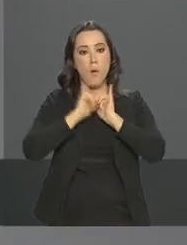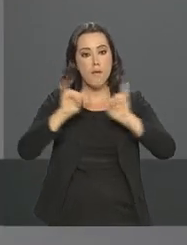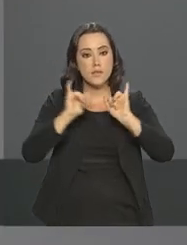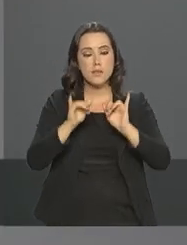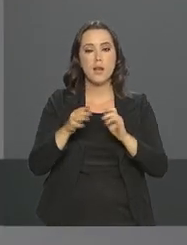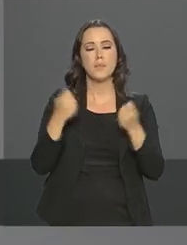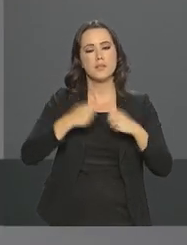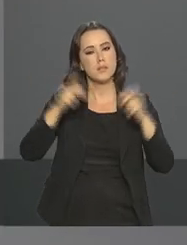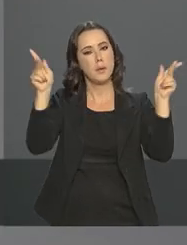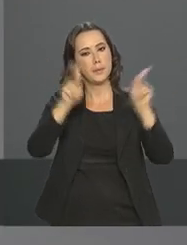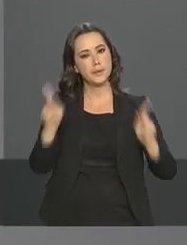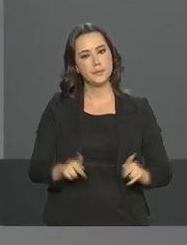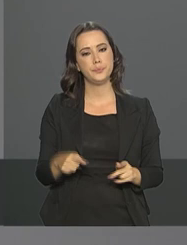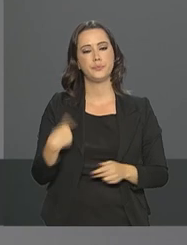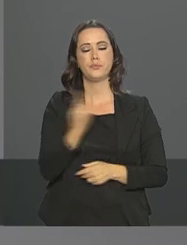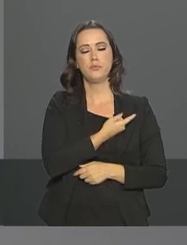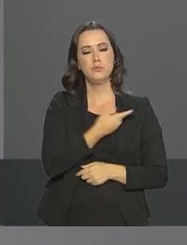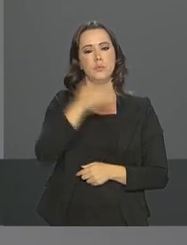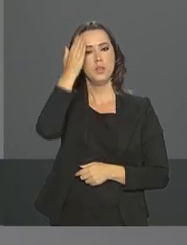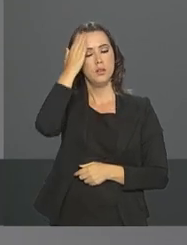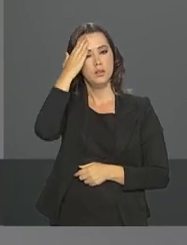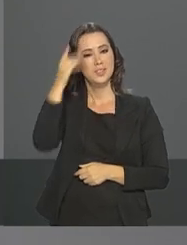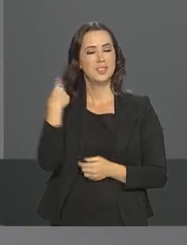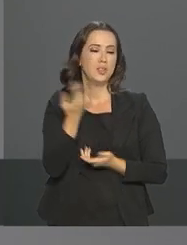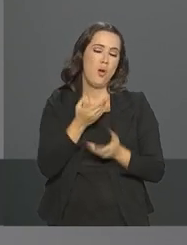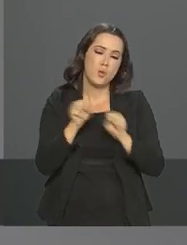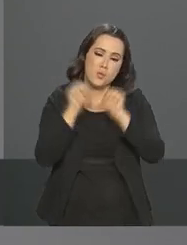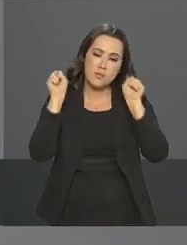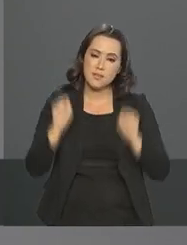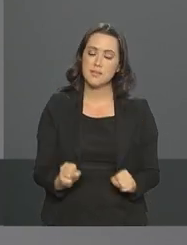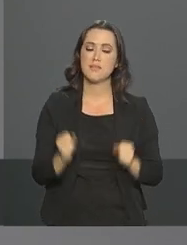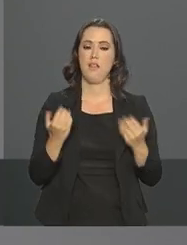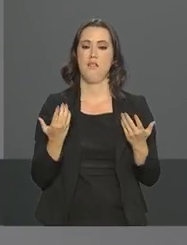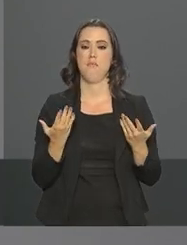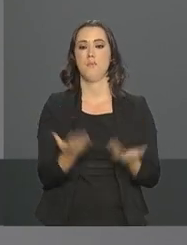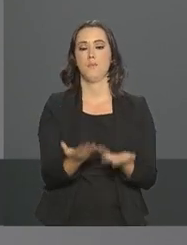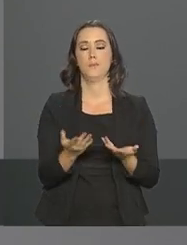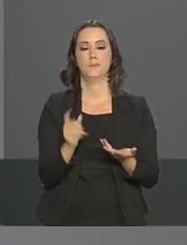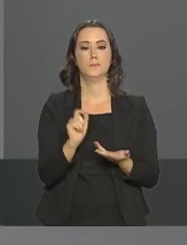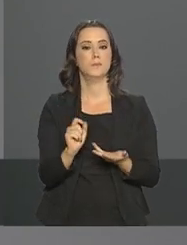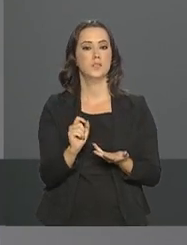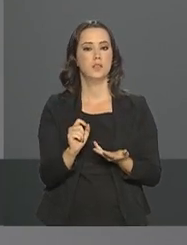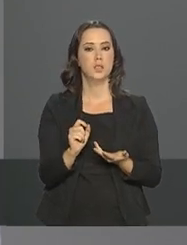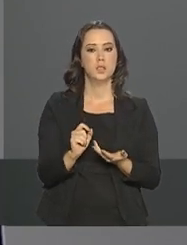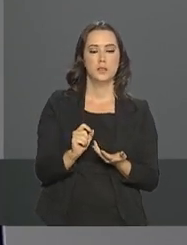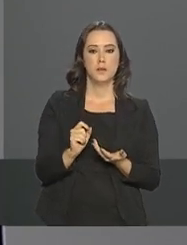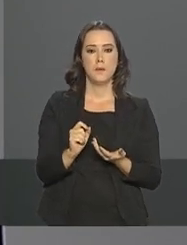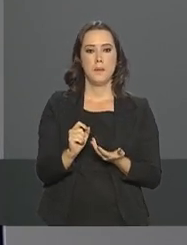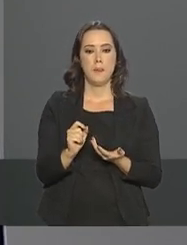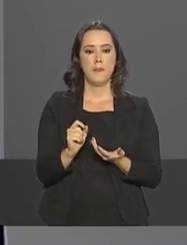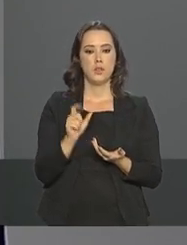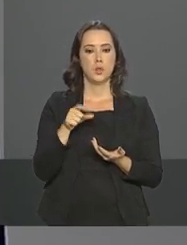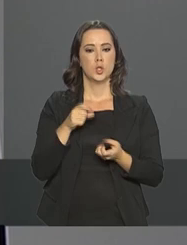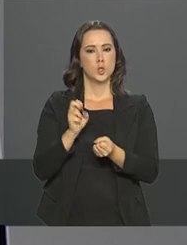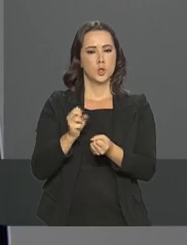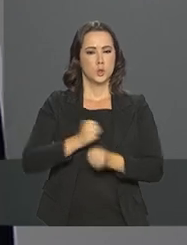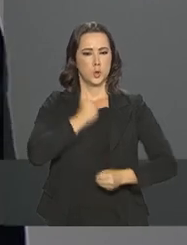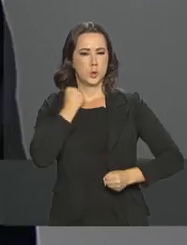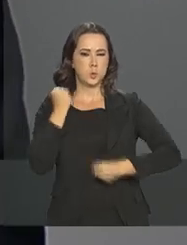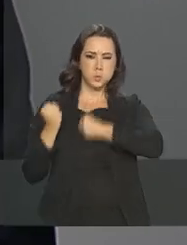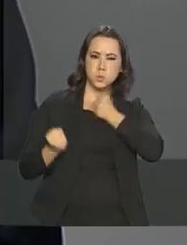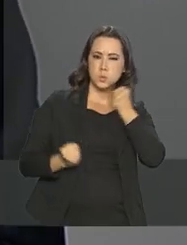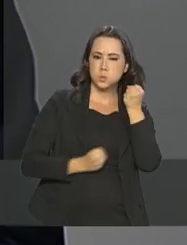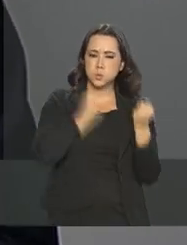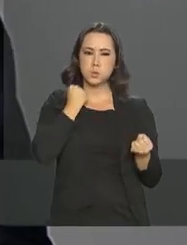pacificação que comemos nós entramos para um sistema é em que os olhos se acentuaram não é